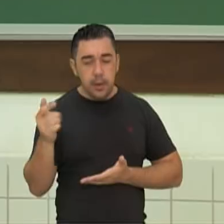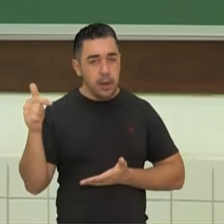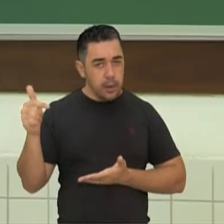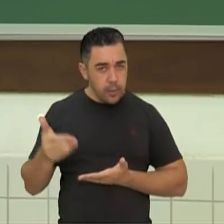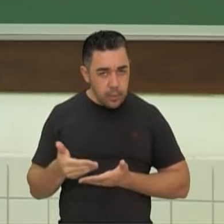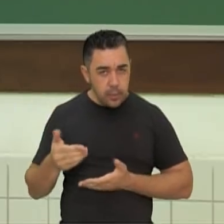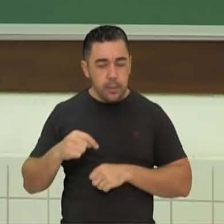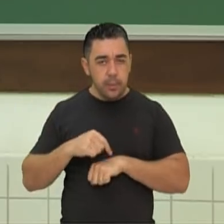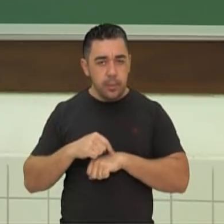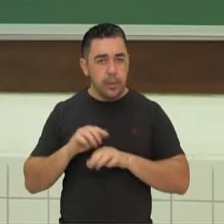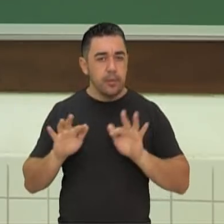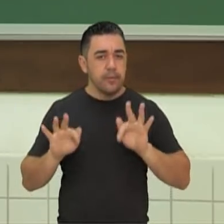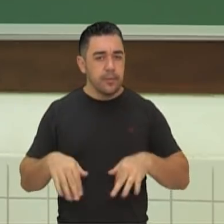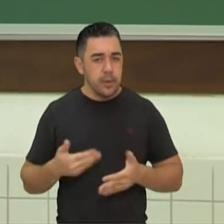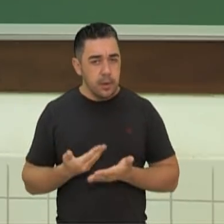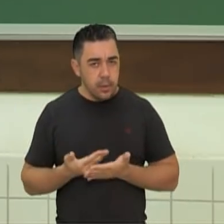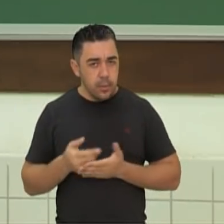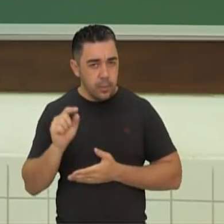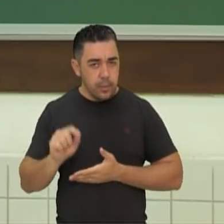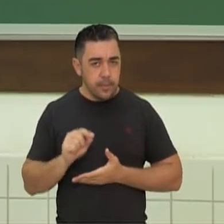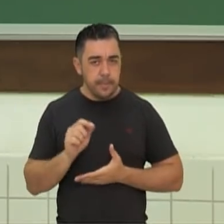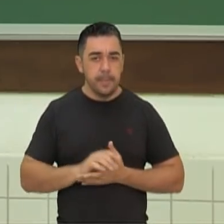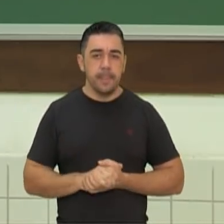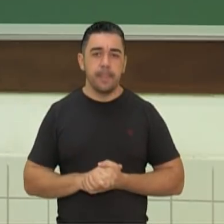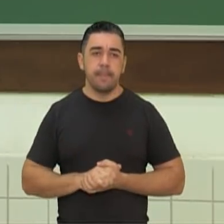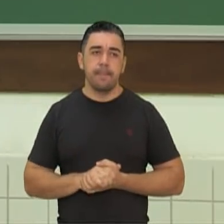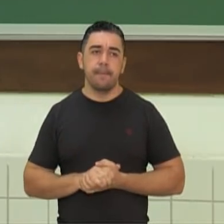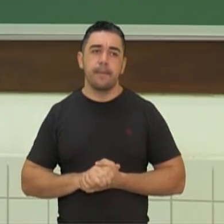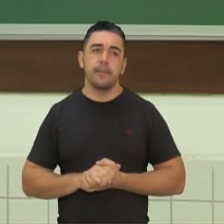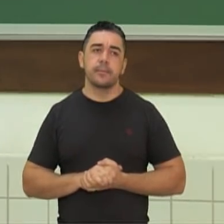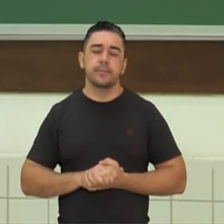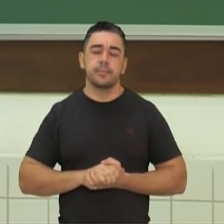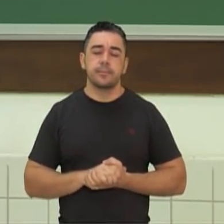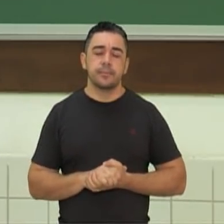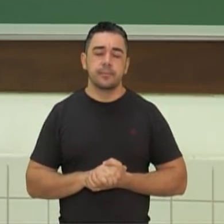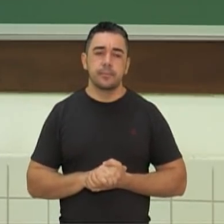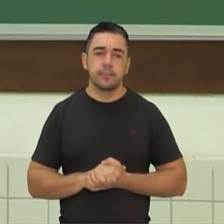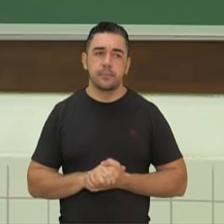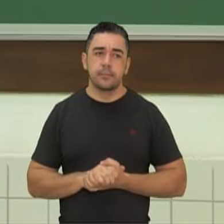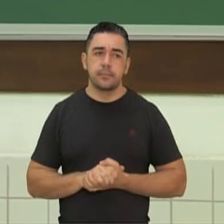momento, antes de finalizar a nossa aula, tá bom?